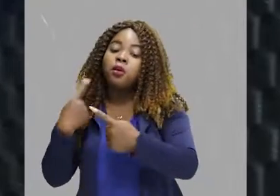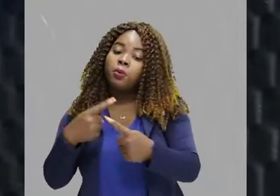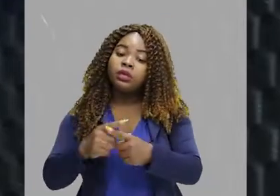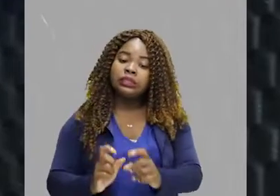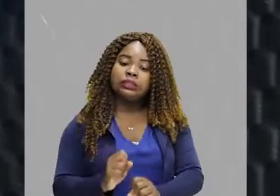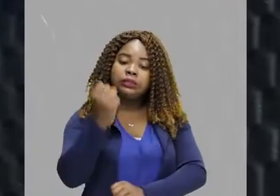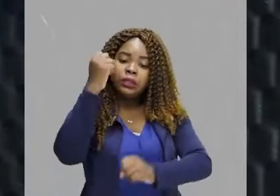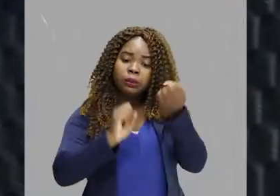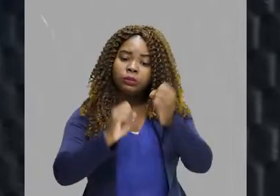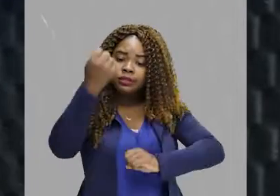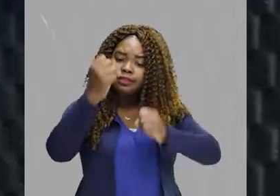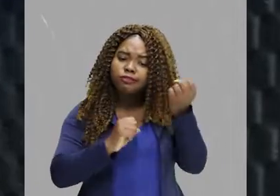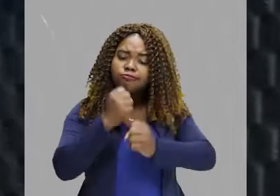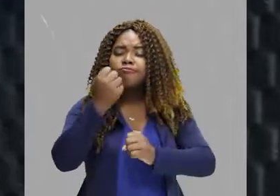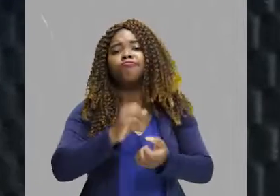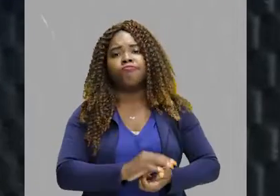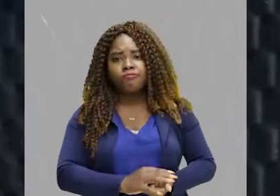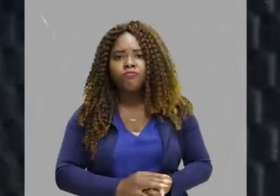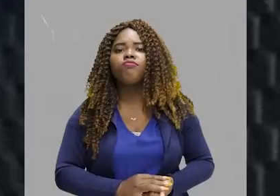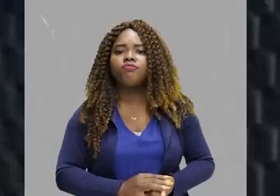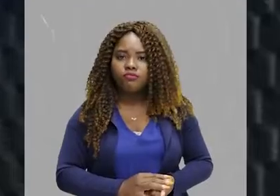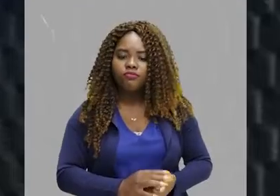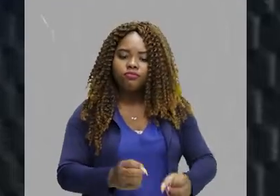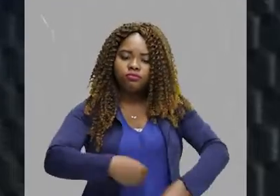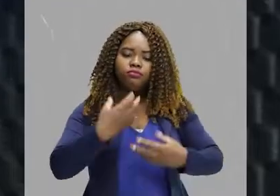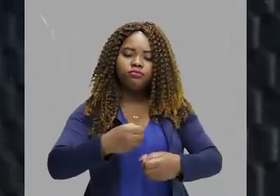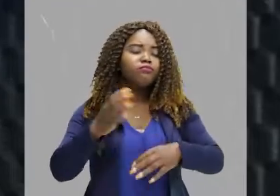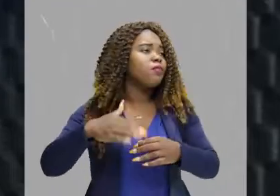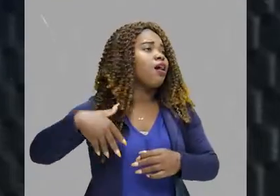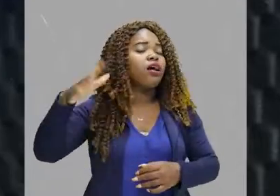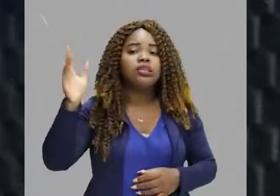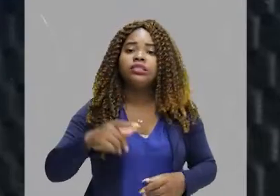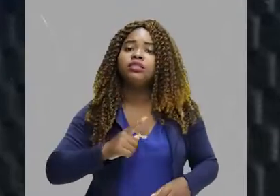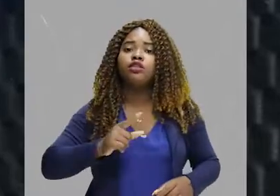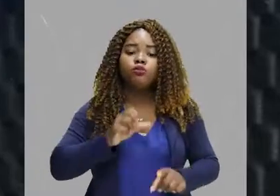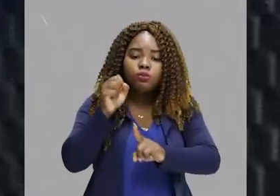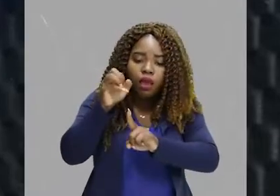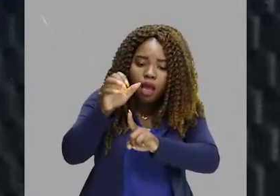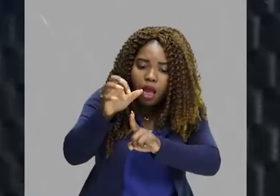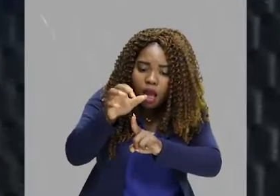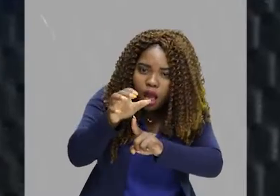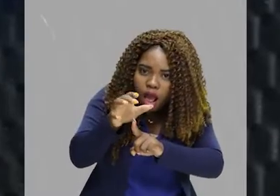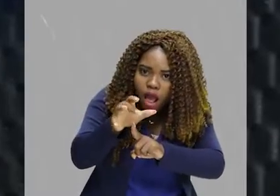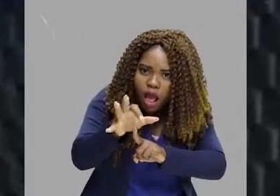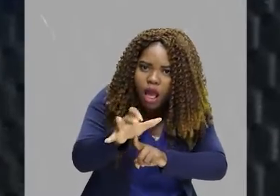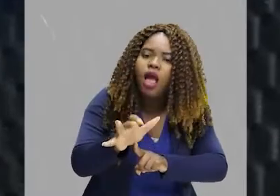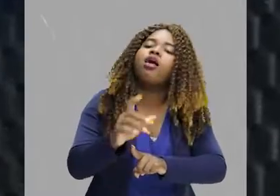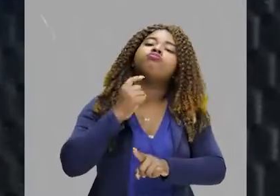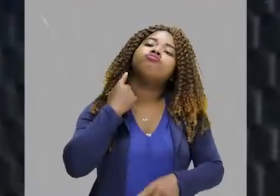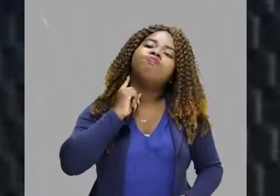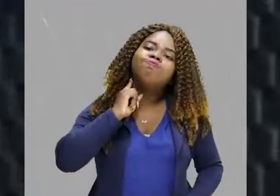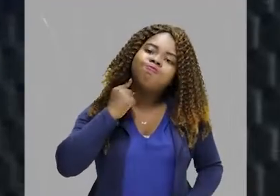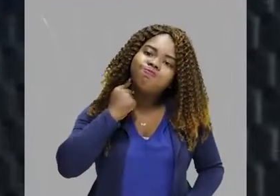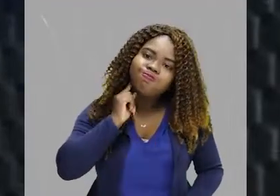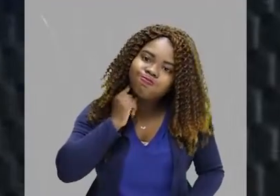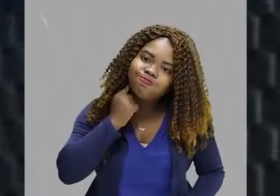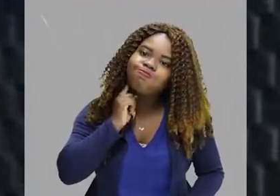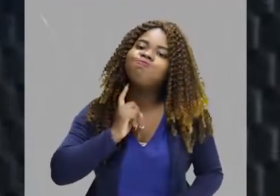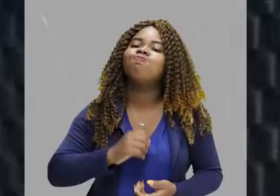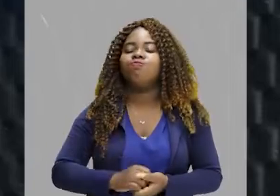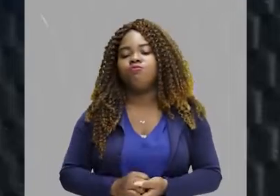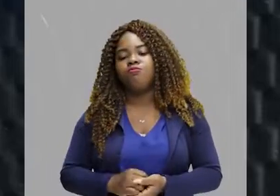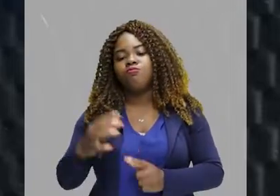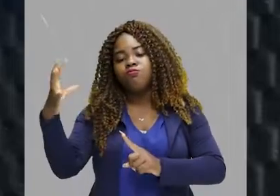que produz demais, significa dizer também que é um país que emite muitos gases poluentes e que isso